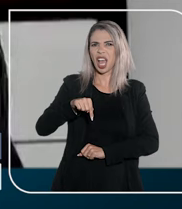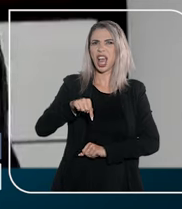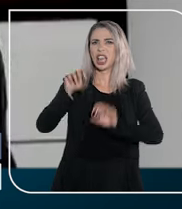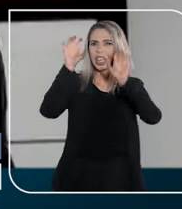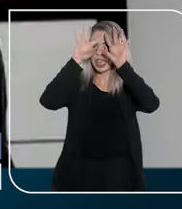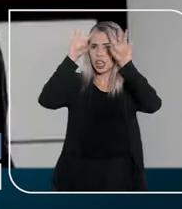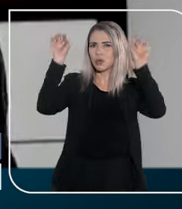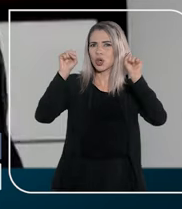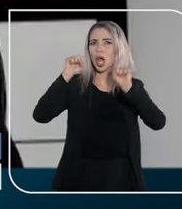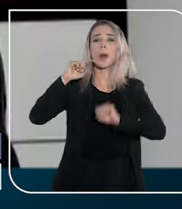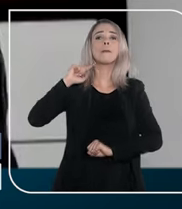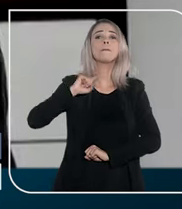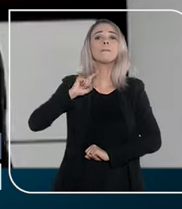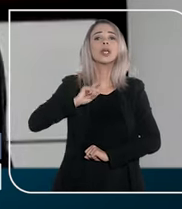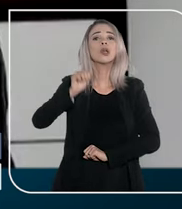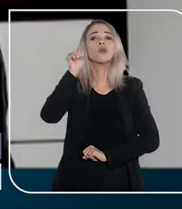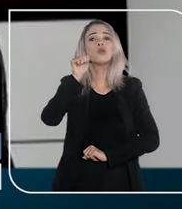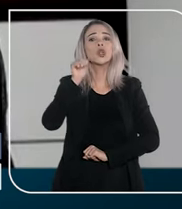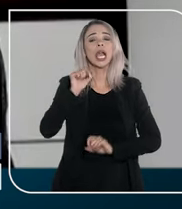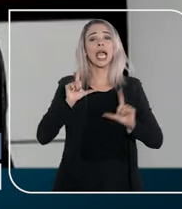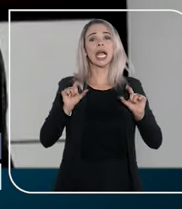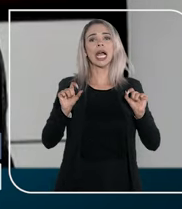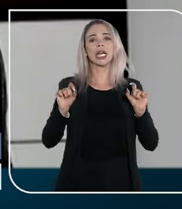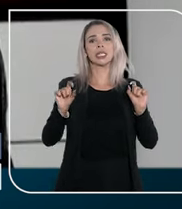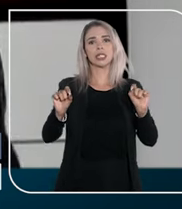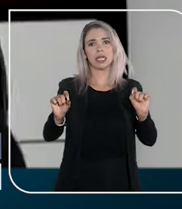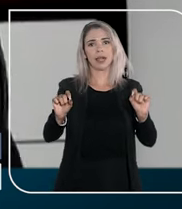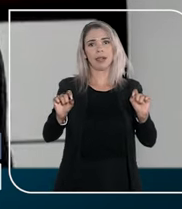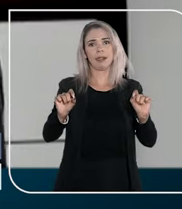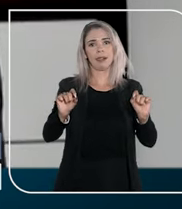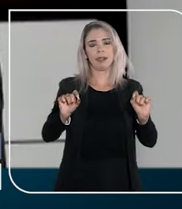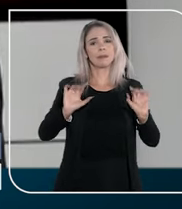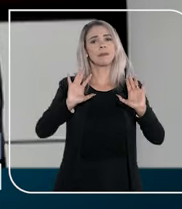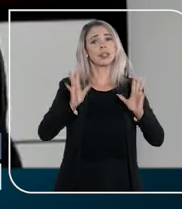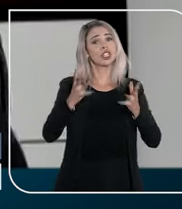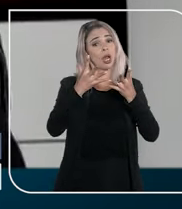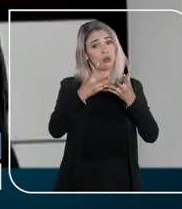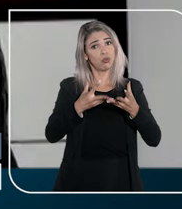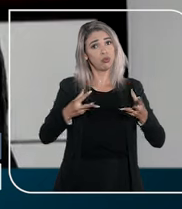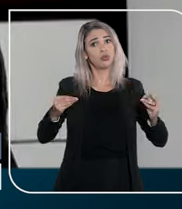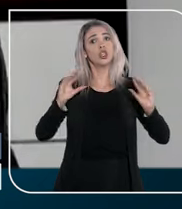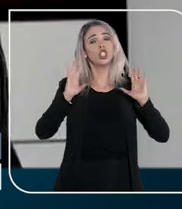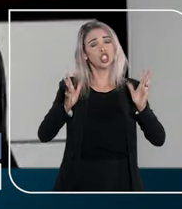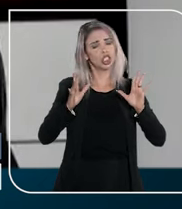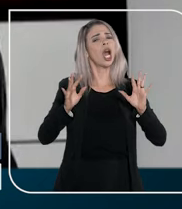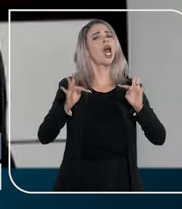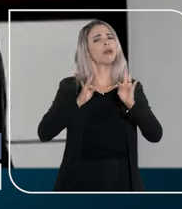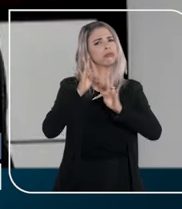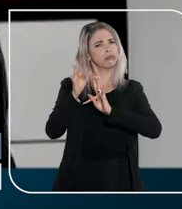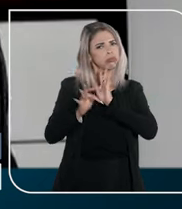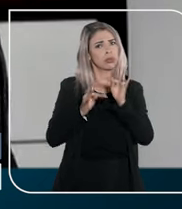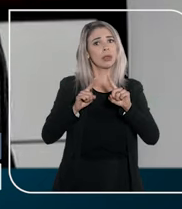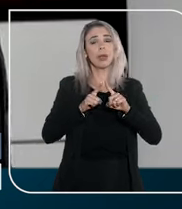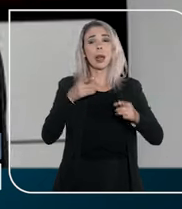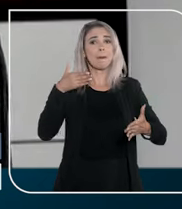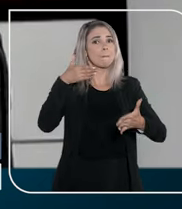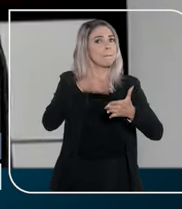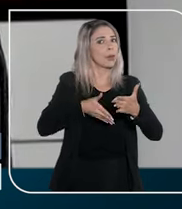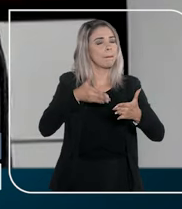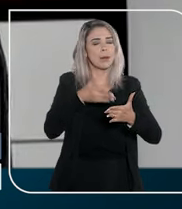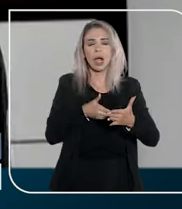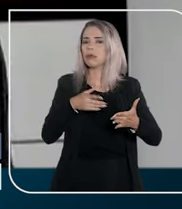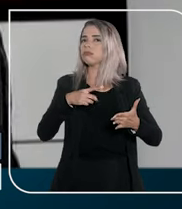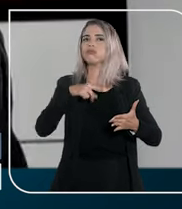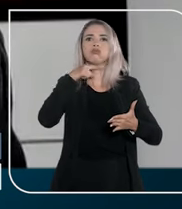Gerais, uma moça que tinha sofrido de câncer, mas que já estava curada, tinha feito o tratamento, foi impedida de tomar posse